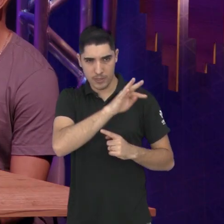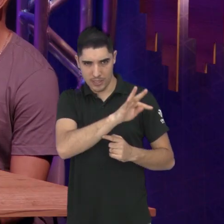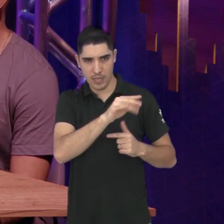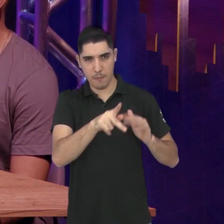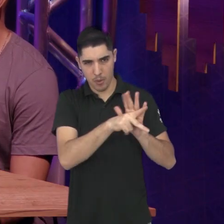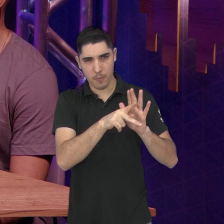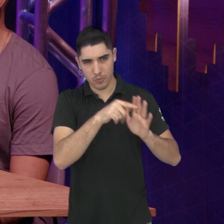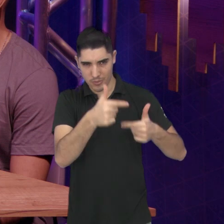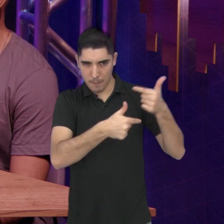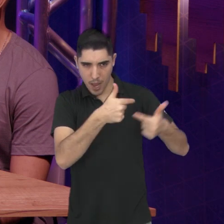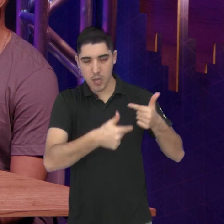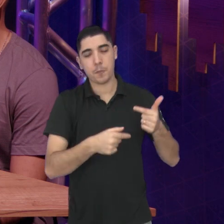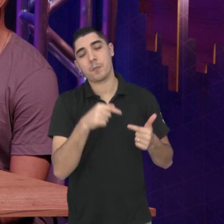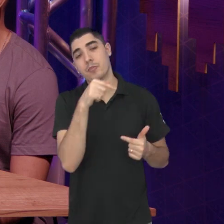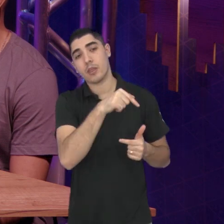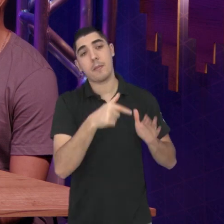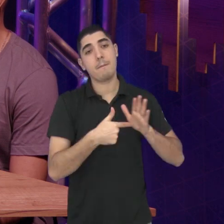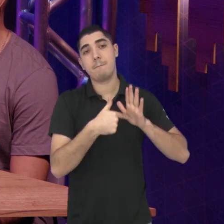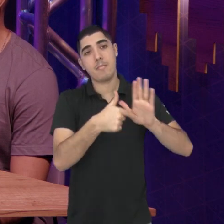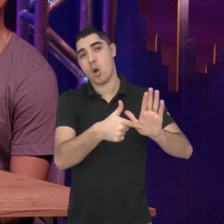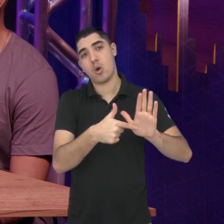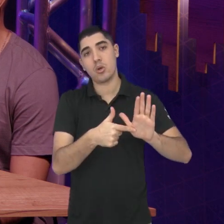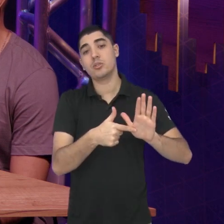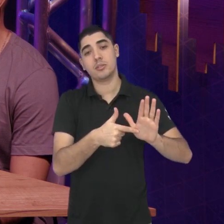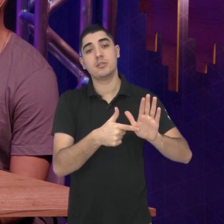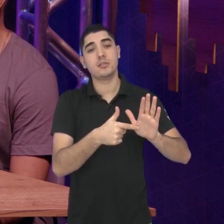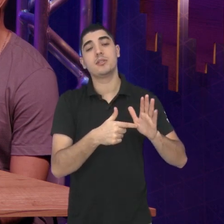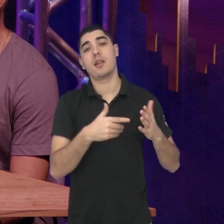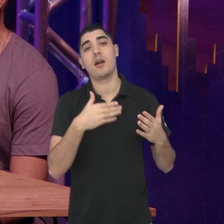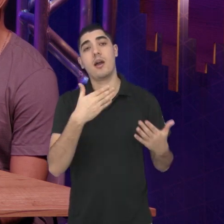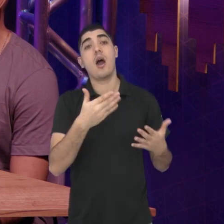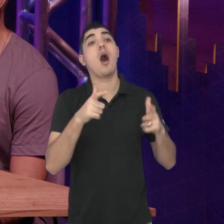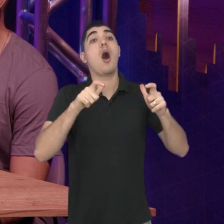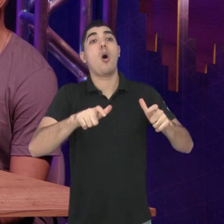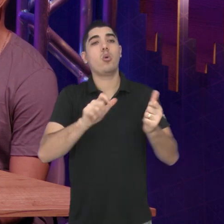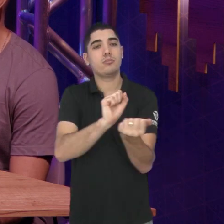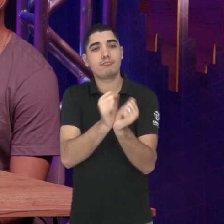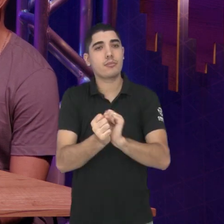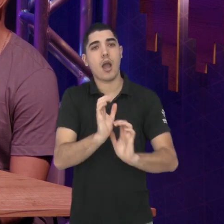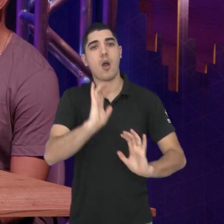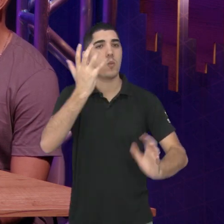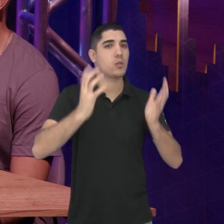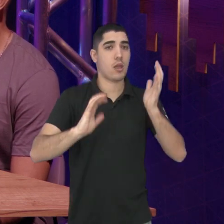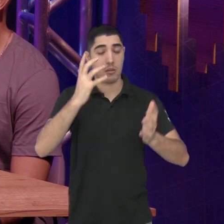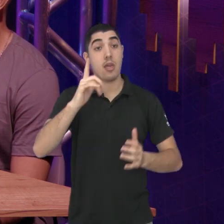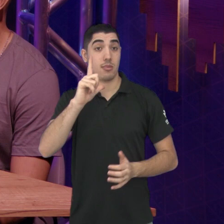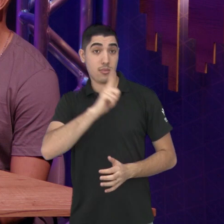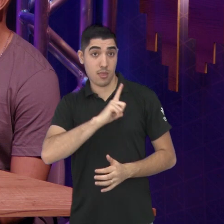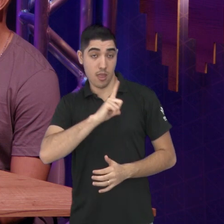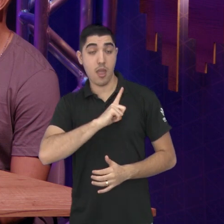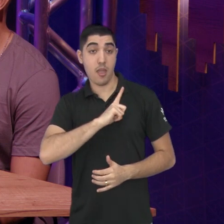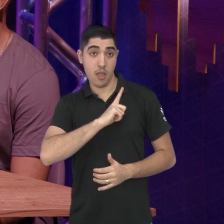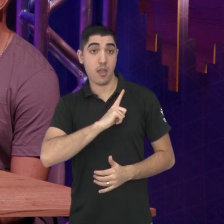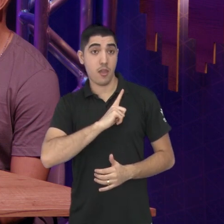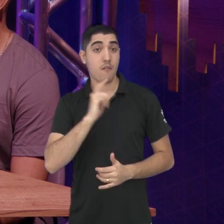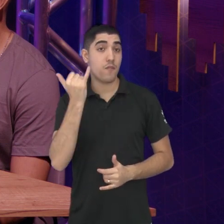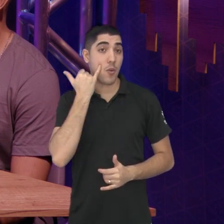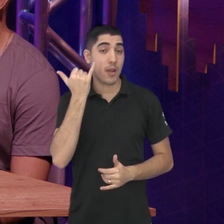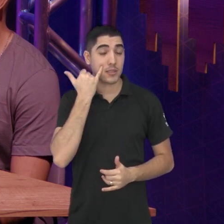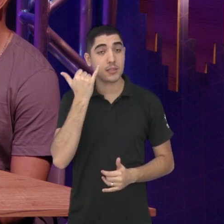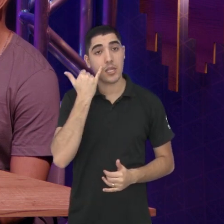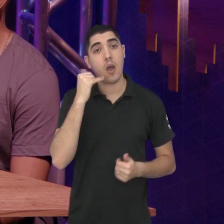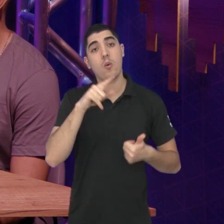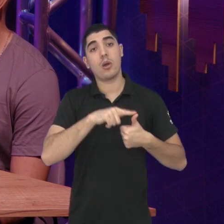Internacional do Trabalho, que é a relação de onde, né, a escravidão está. Existe relato